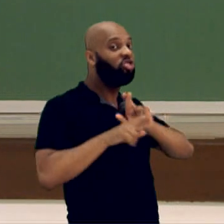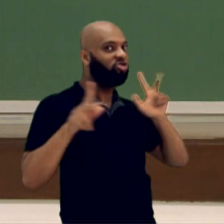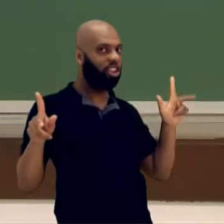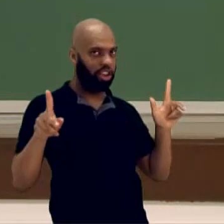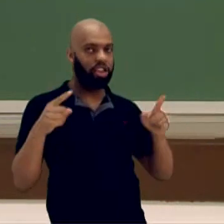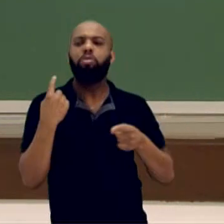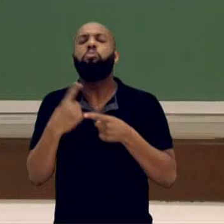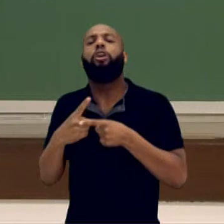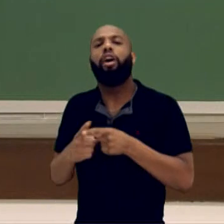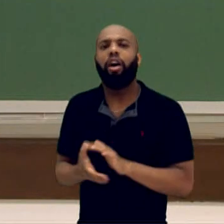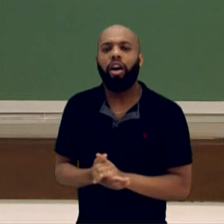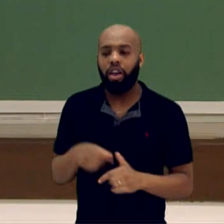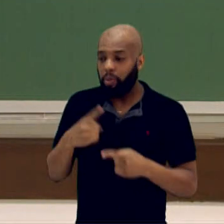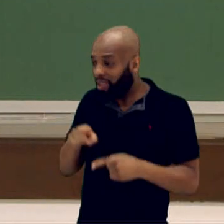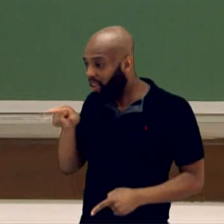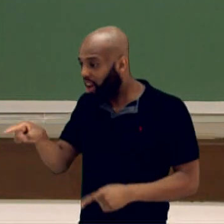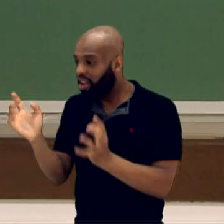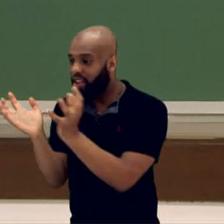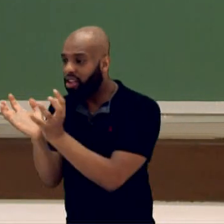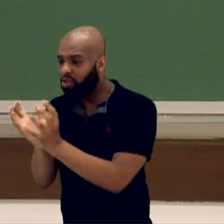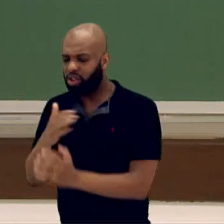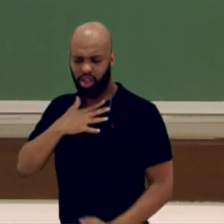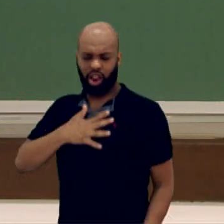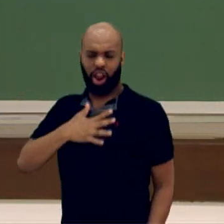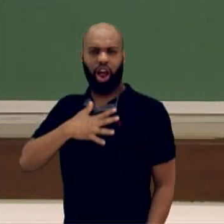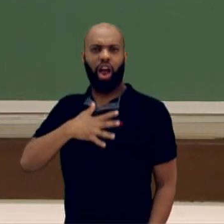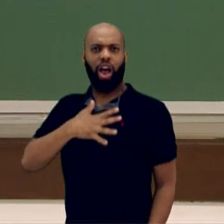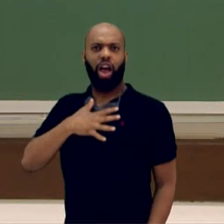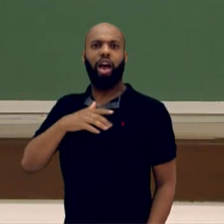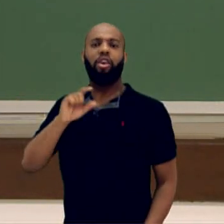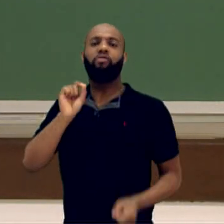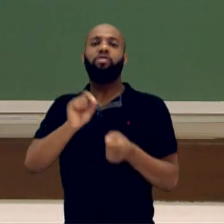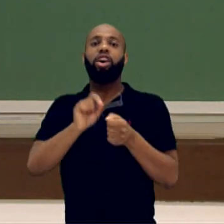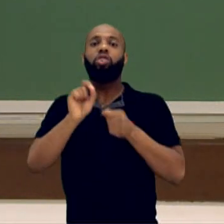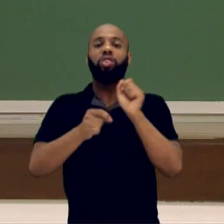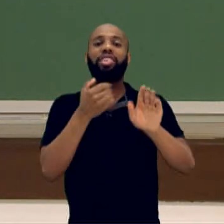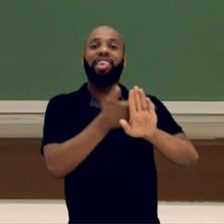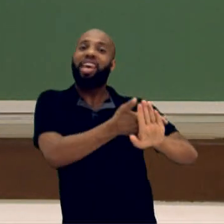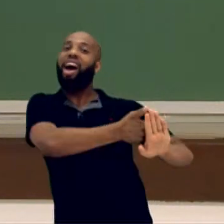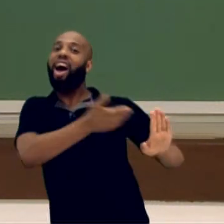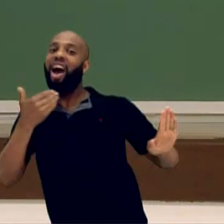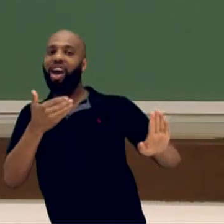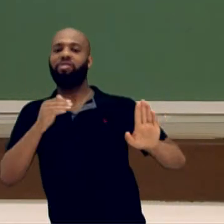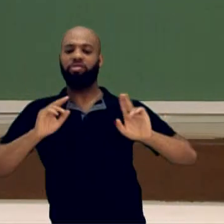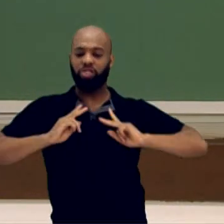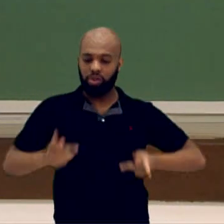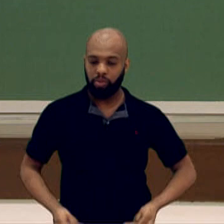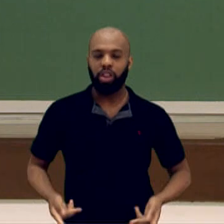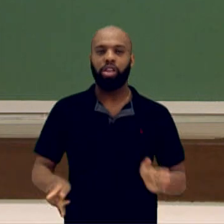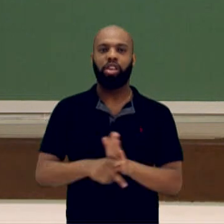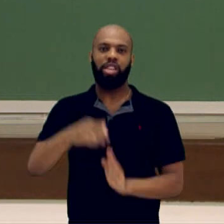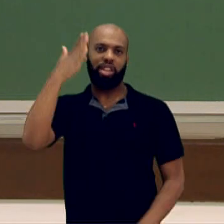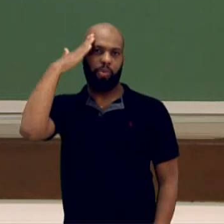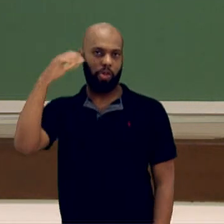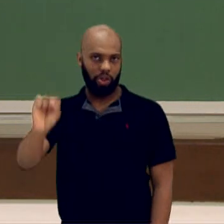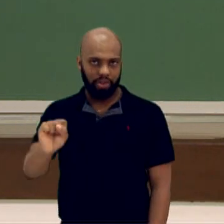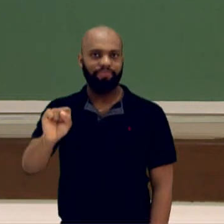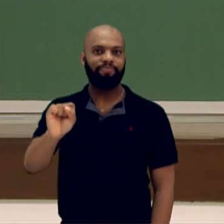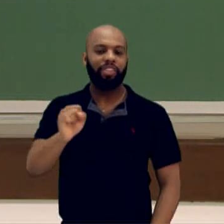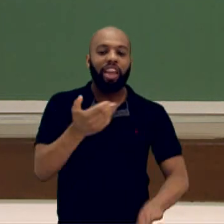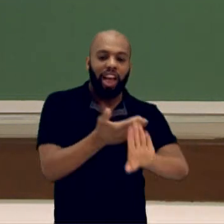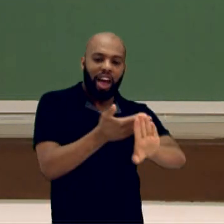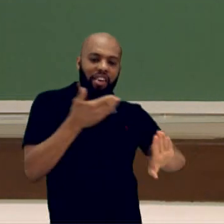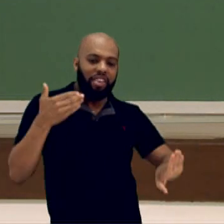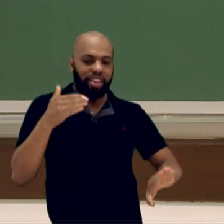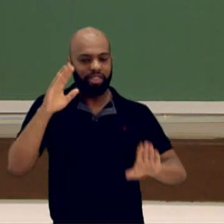quê? Porque para os estoicos, o prazer afasta o ser humano da sabedoria. Afasta o ser humano